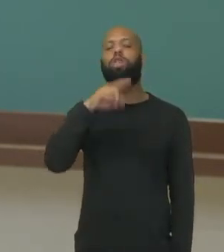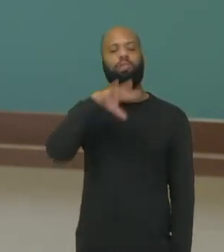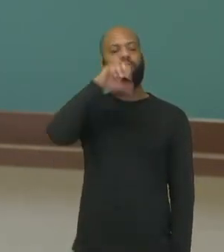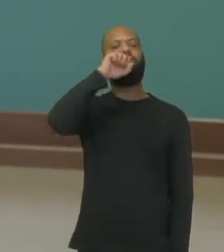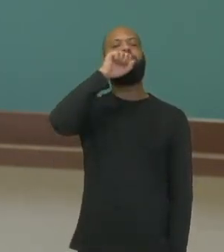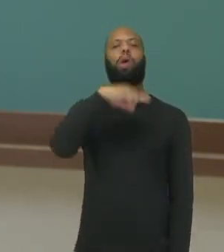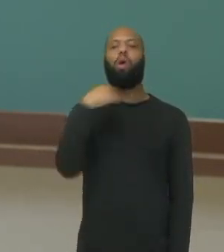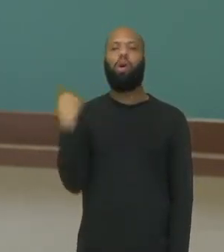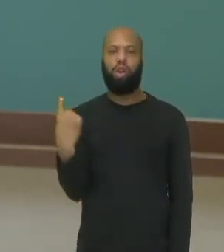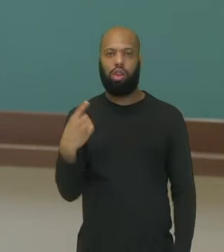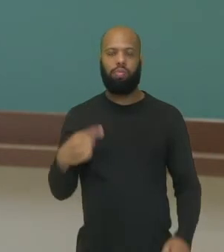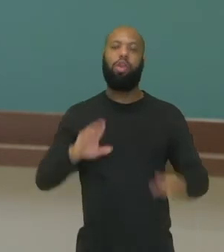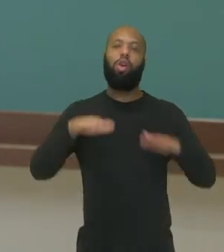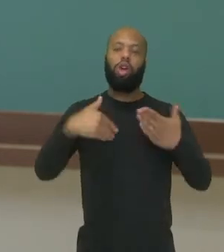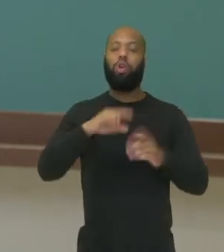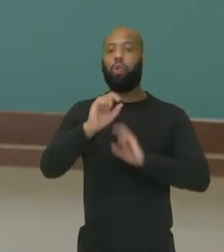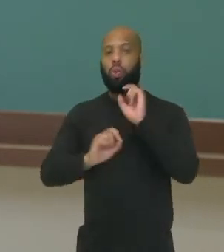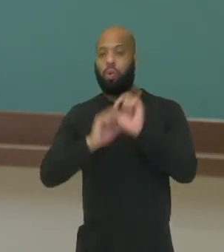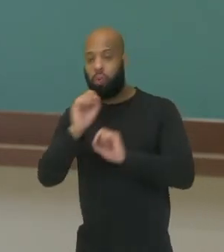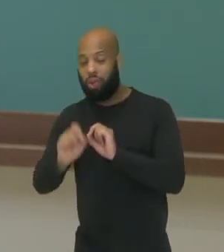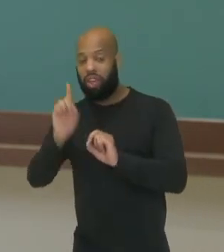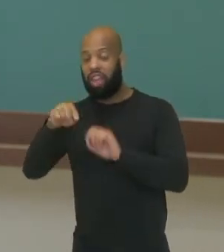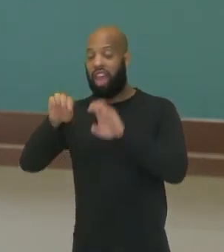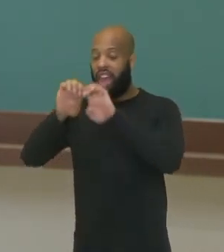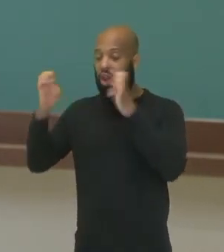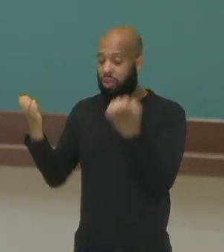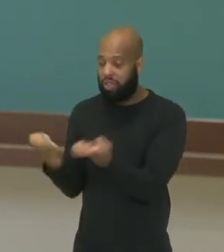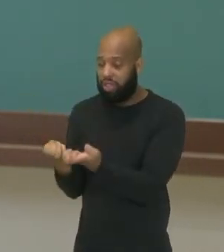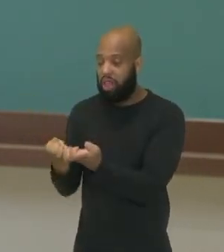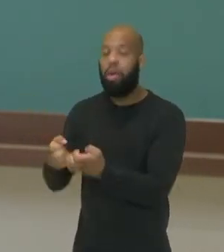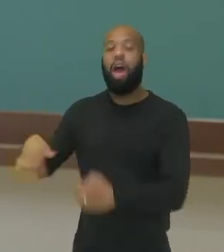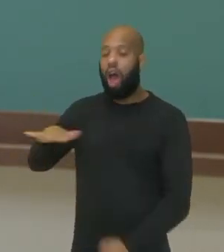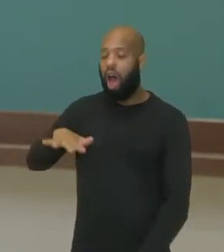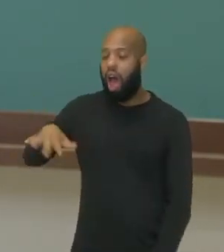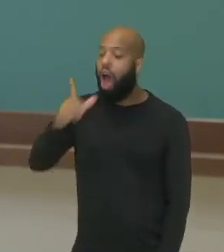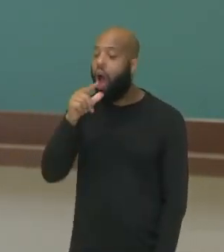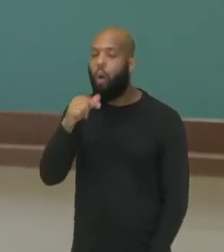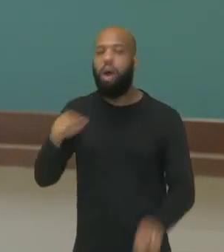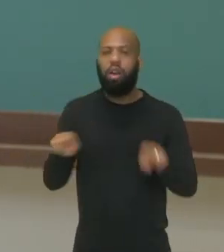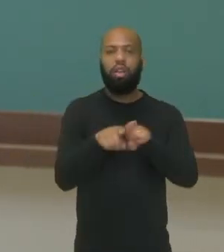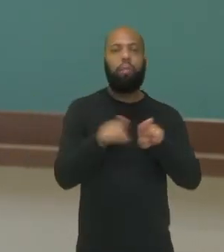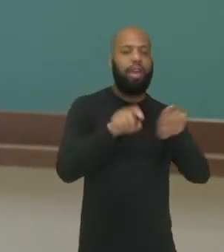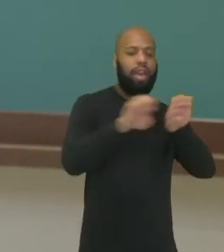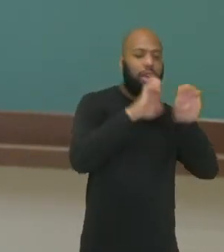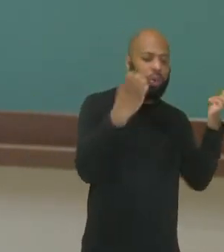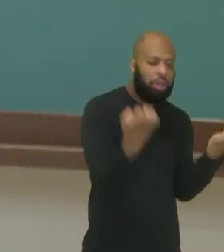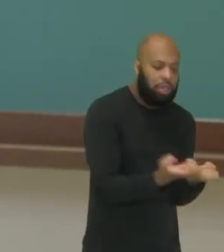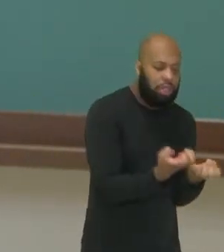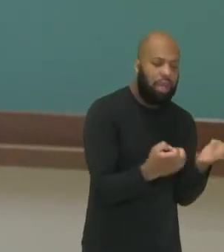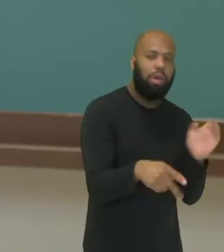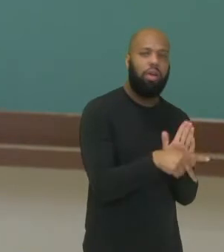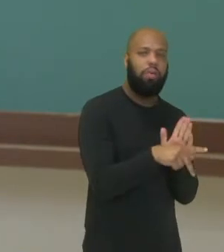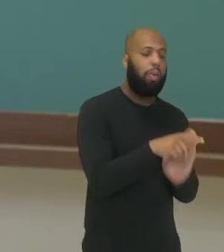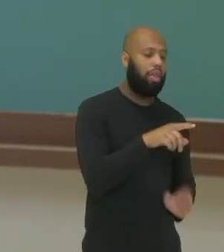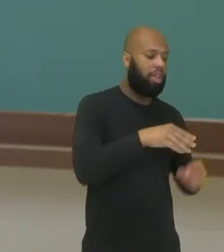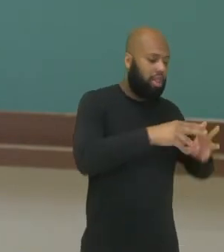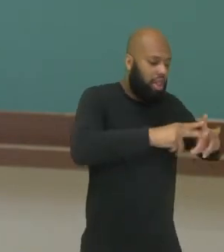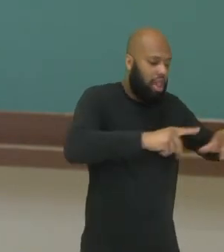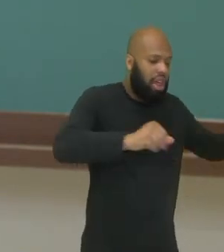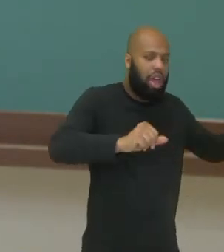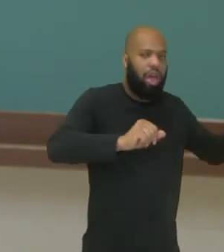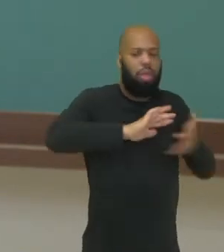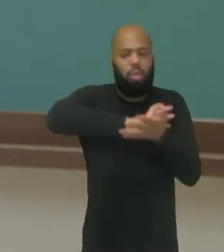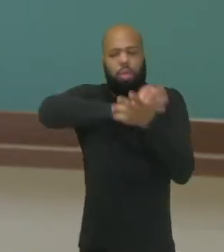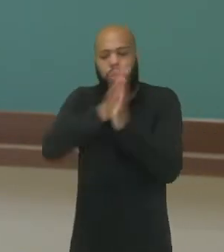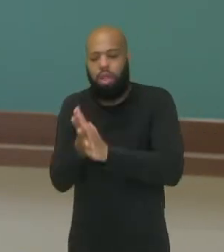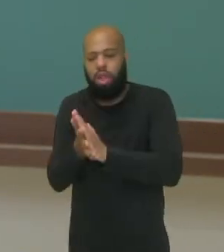aquático, é o ecossistema terrestre sendo destruído por conta desses problemas ambientais, que